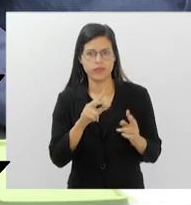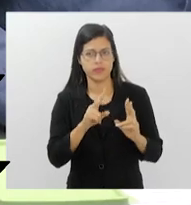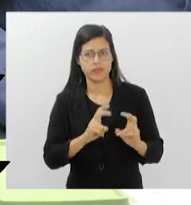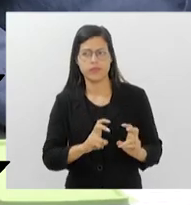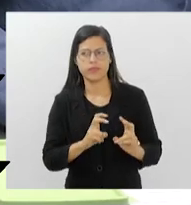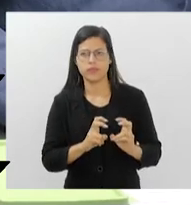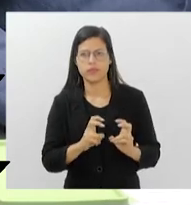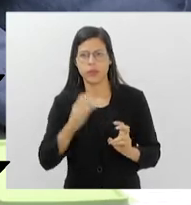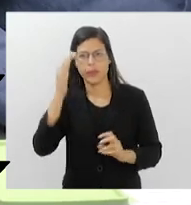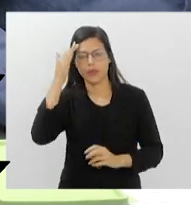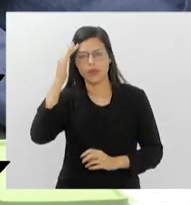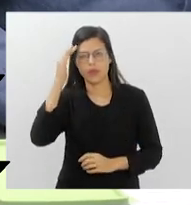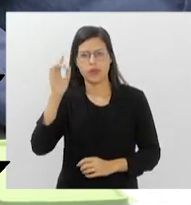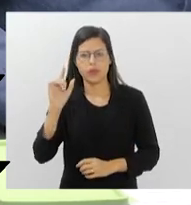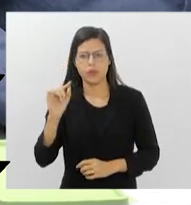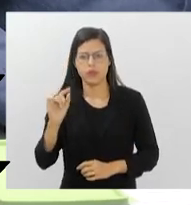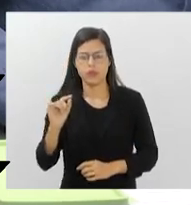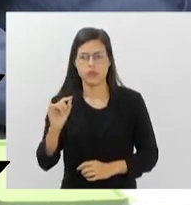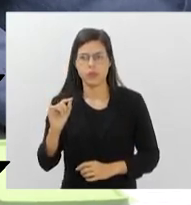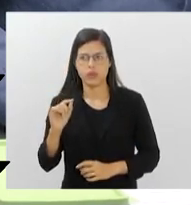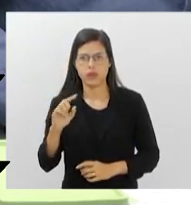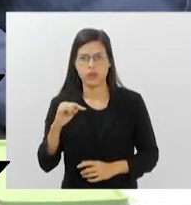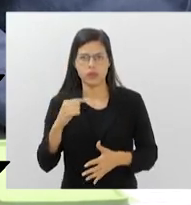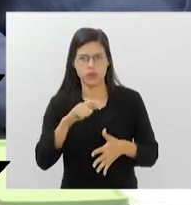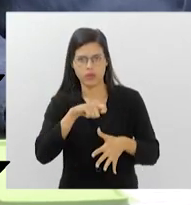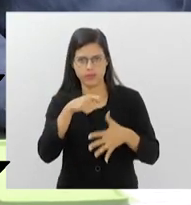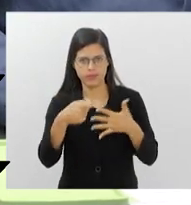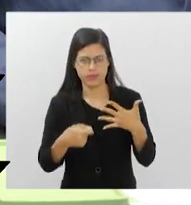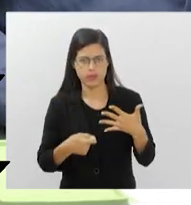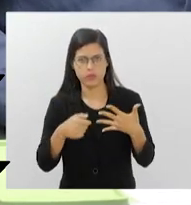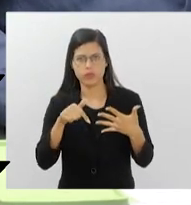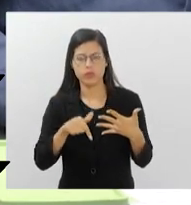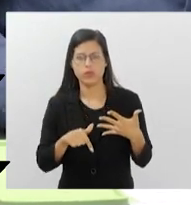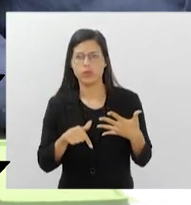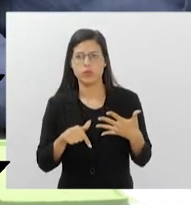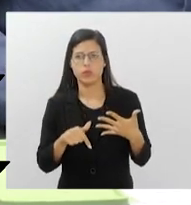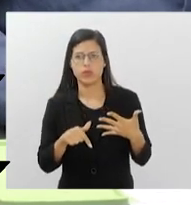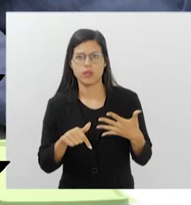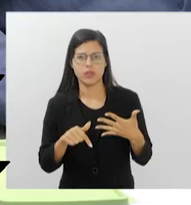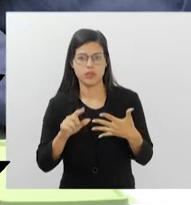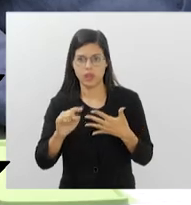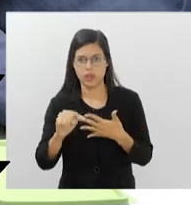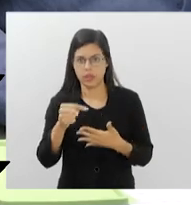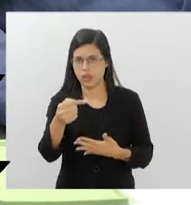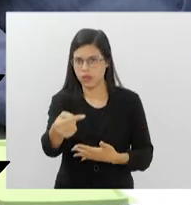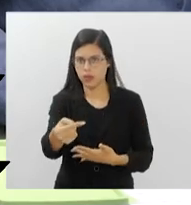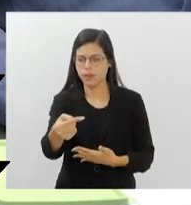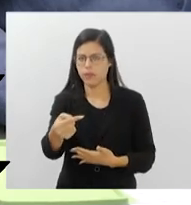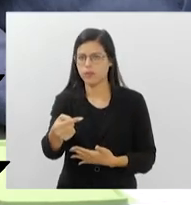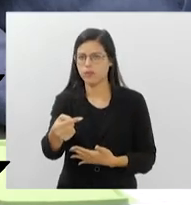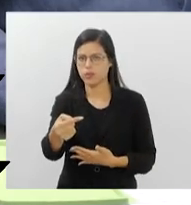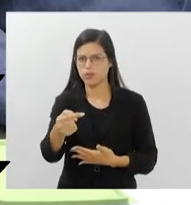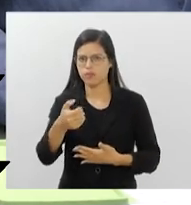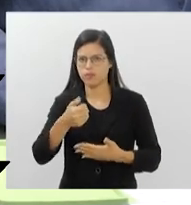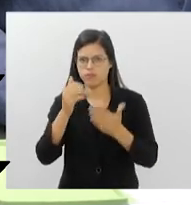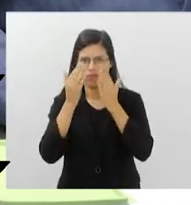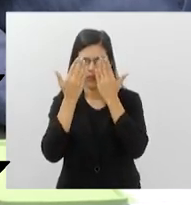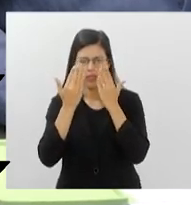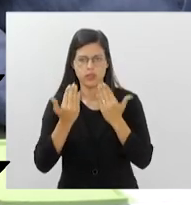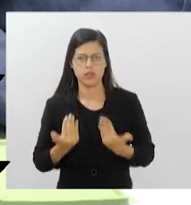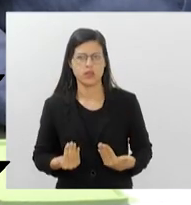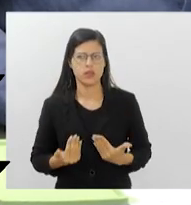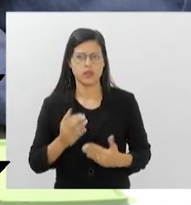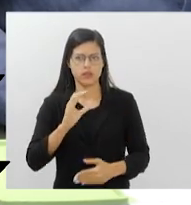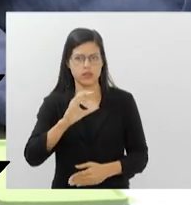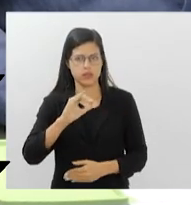entendo eu que mesmo que a nossa jurisprudência tenha sido posterior a primeira análise pela ccj do